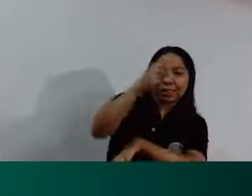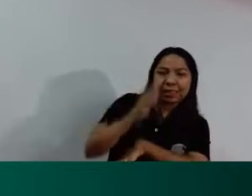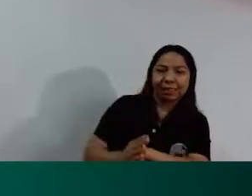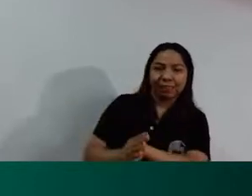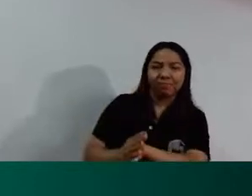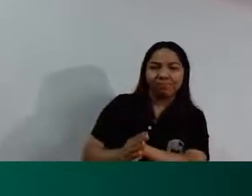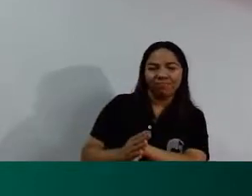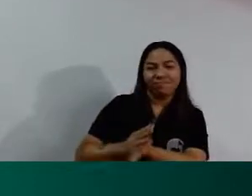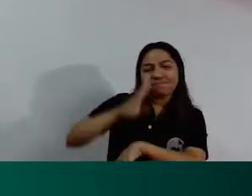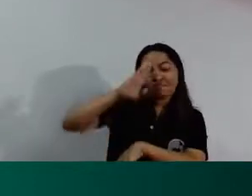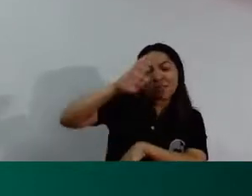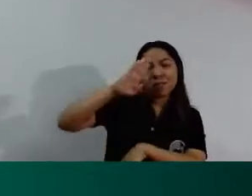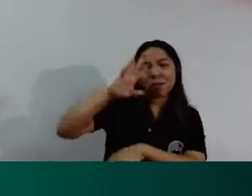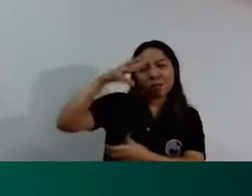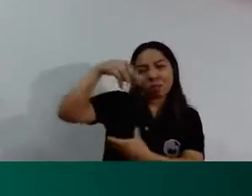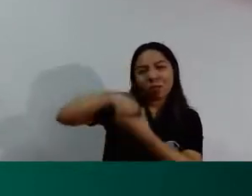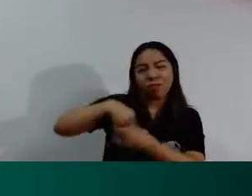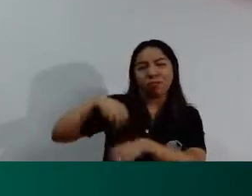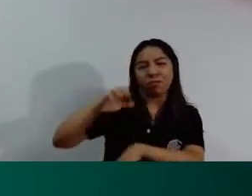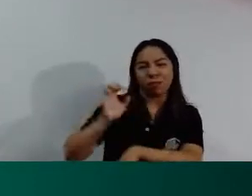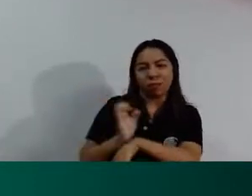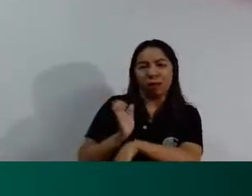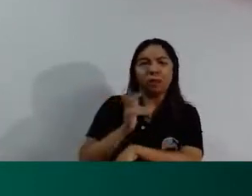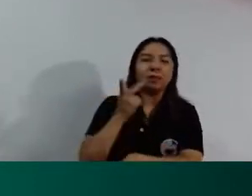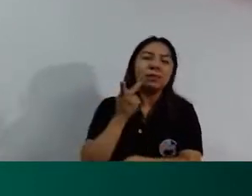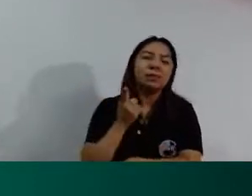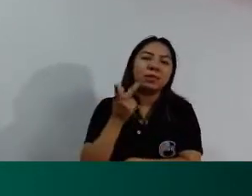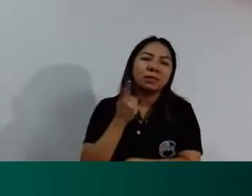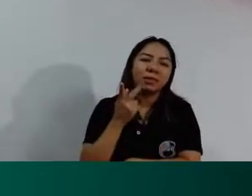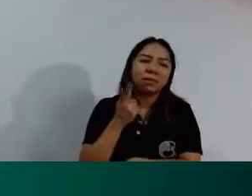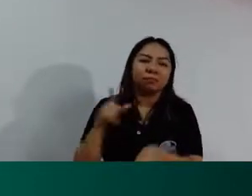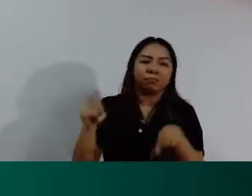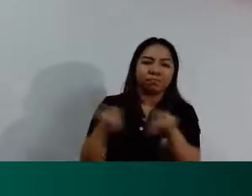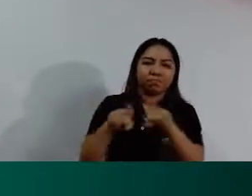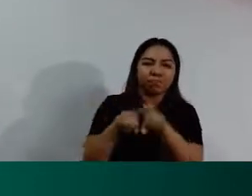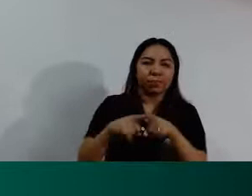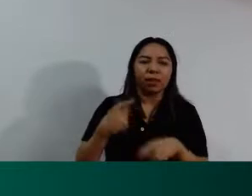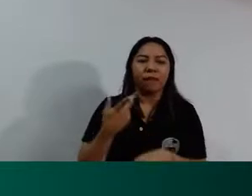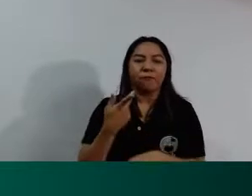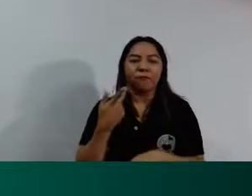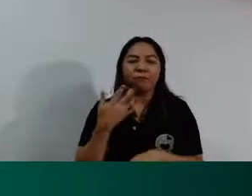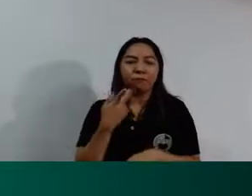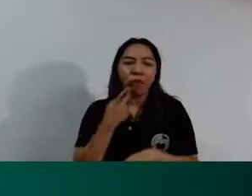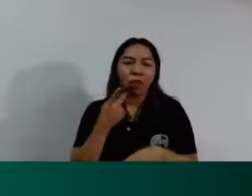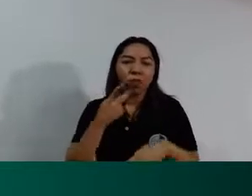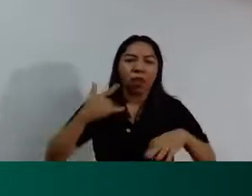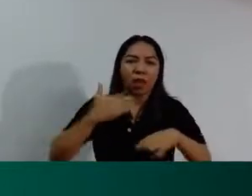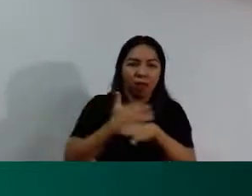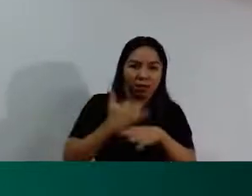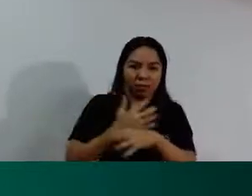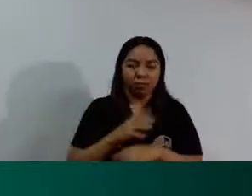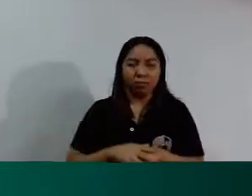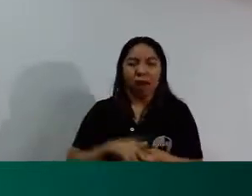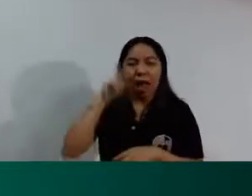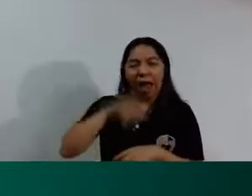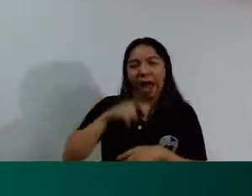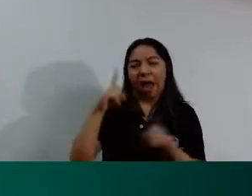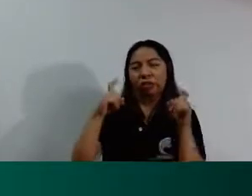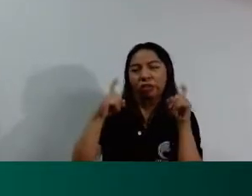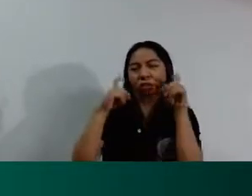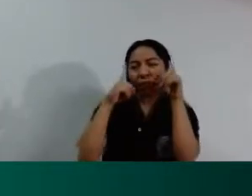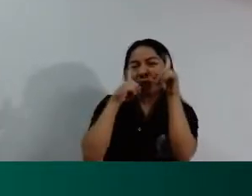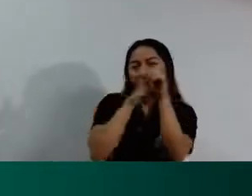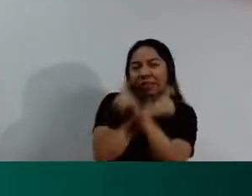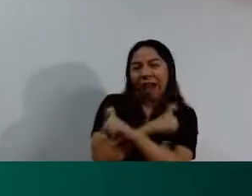especialmente no nosso Estado do Ceará em Fortaleza que é a dificuldade gerada